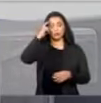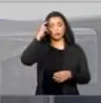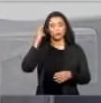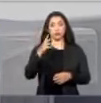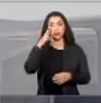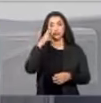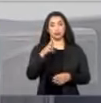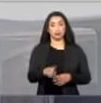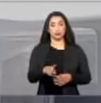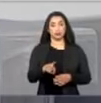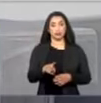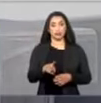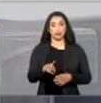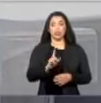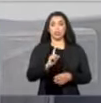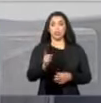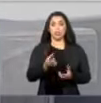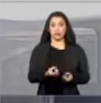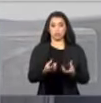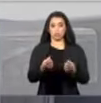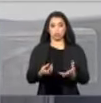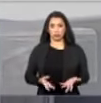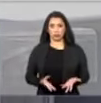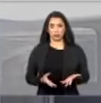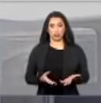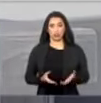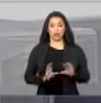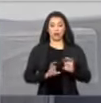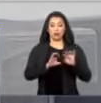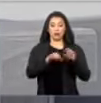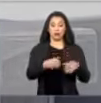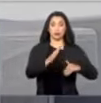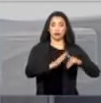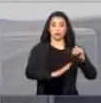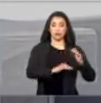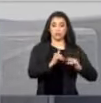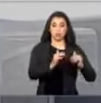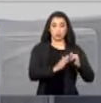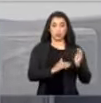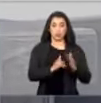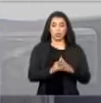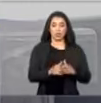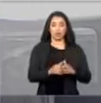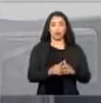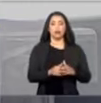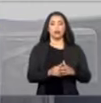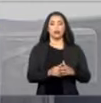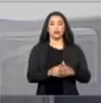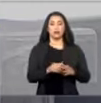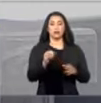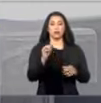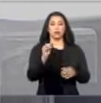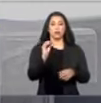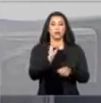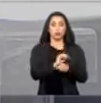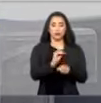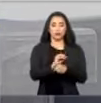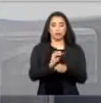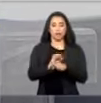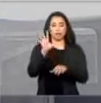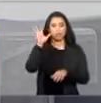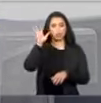não comerciais, como a formação profissional, preservação histórica, experimentação, festivais e outras